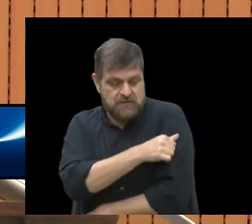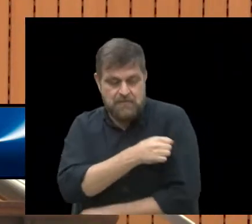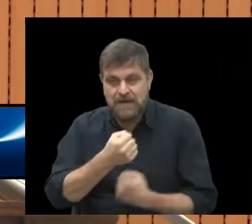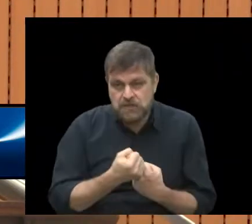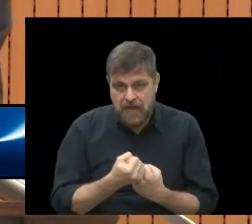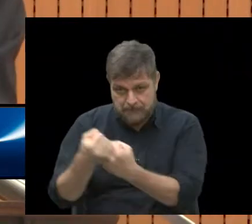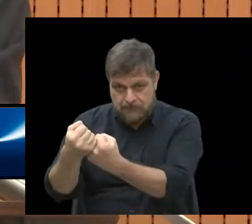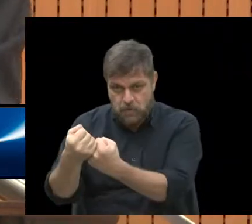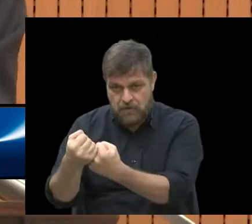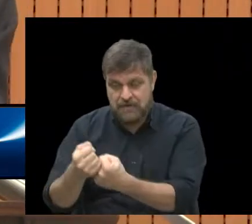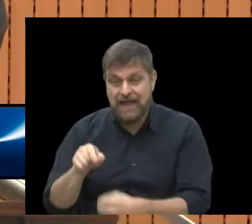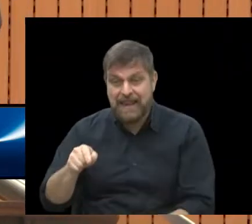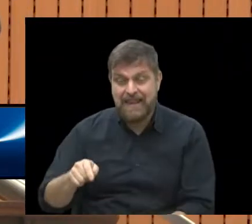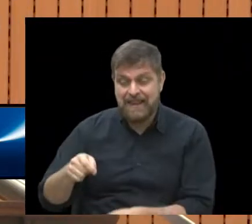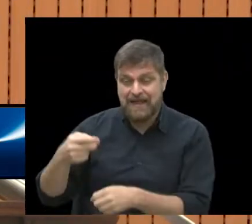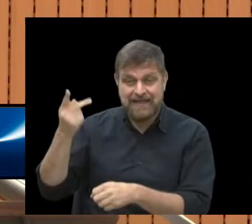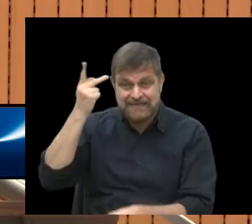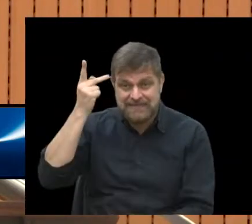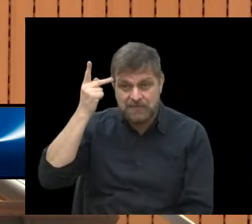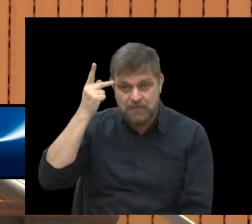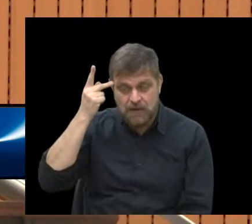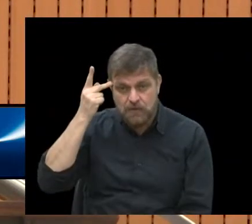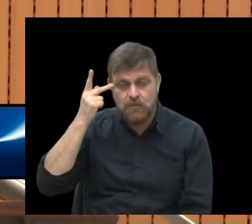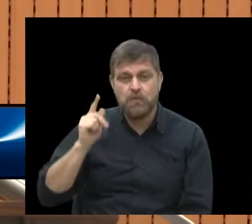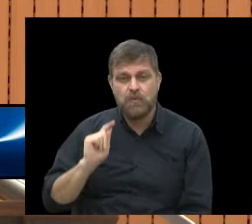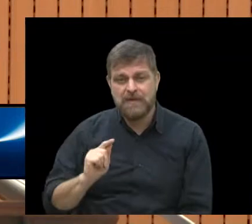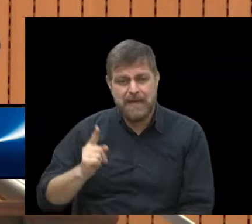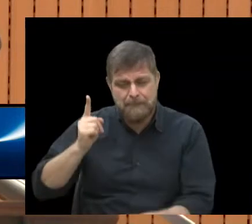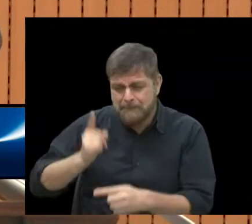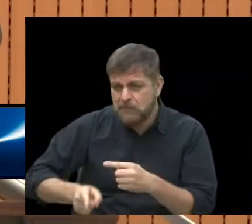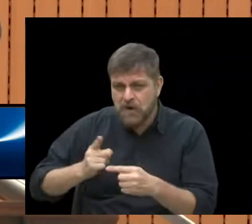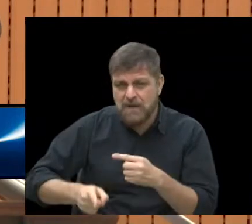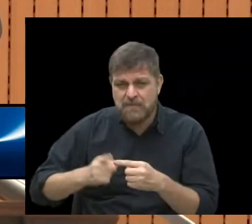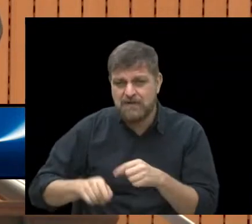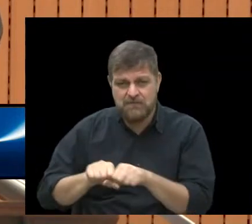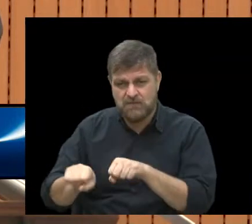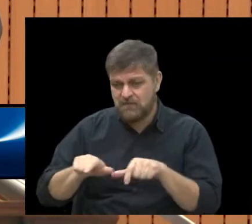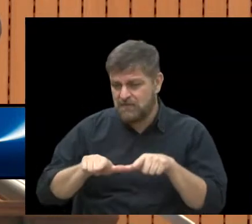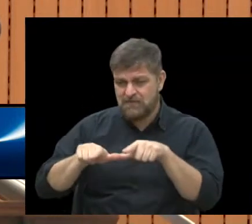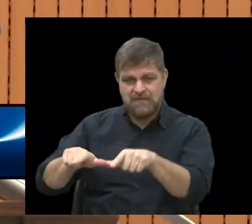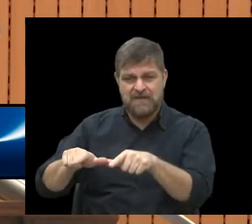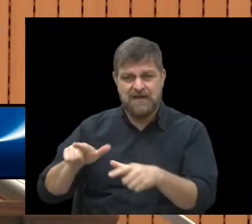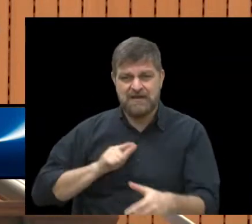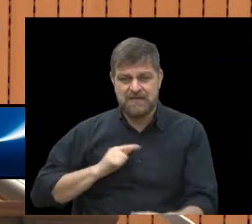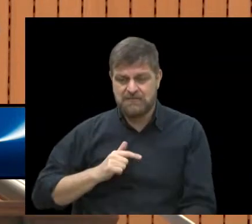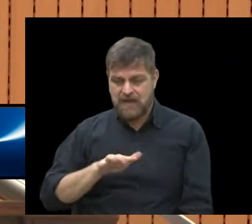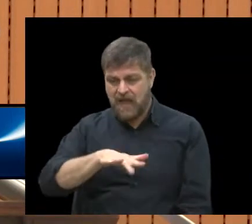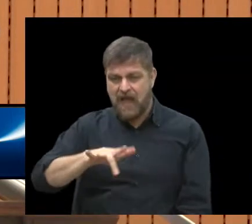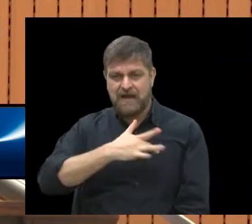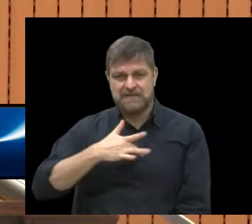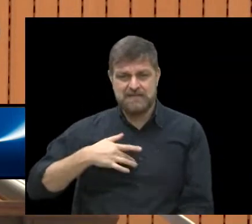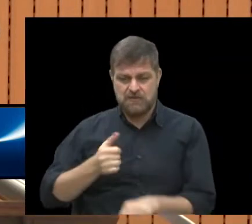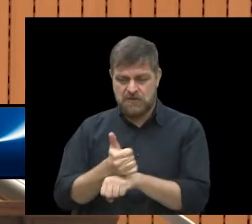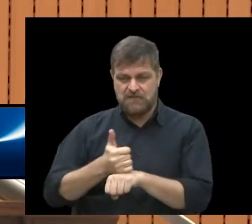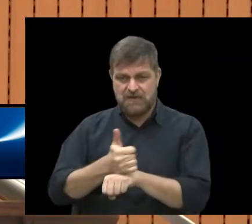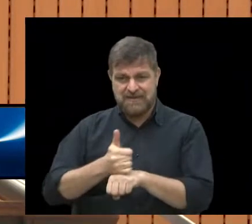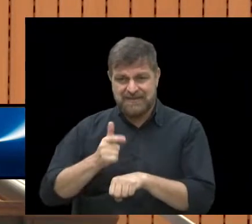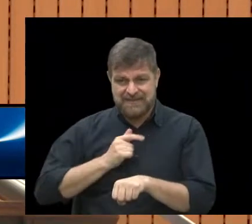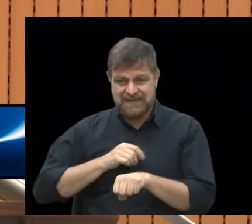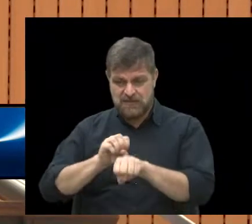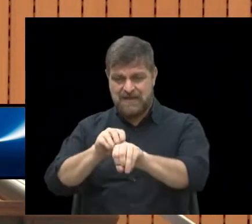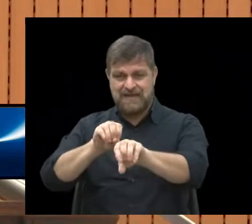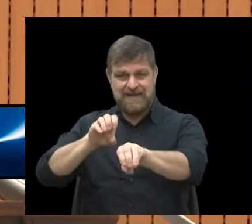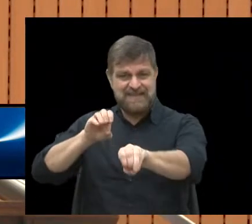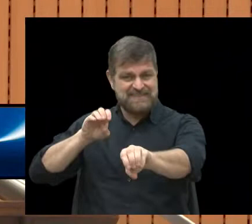Enfermagem de São Paulo, a proibição da formação de profissionais da saúde por meio do ensino à